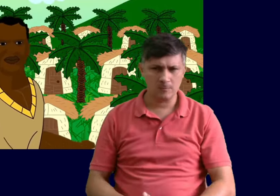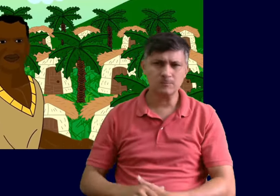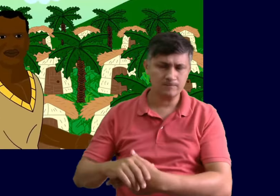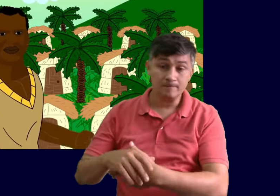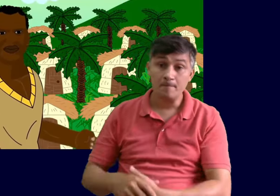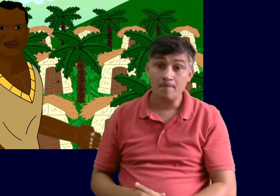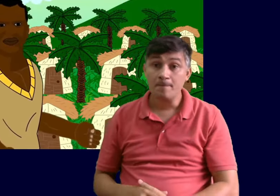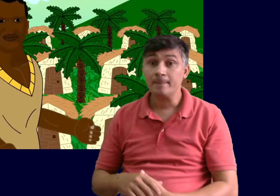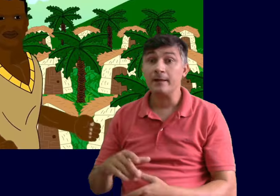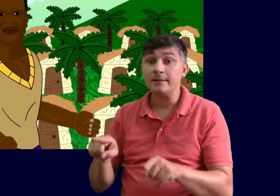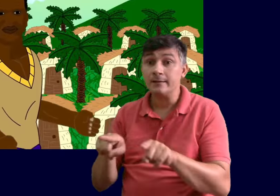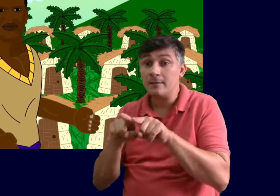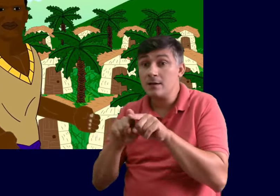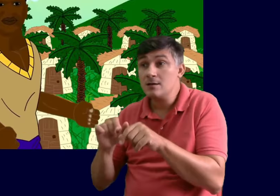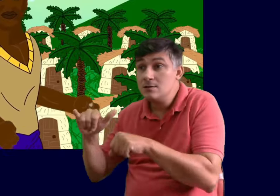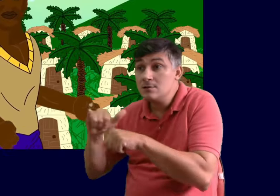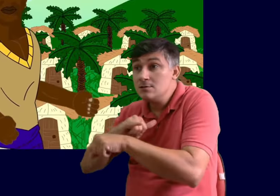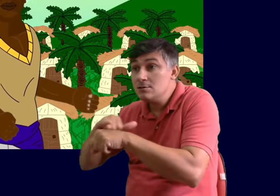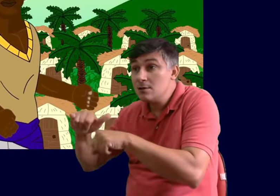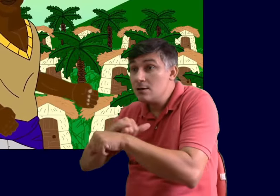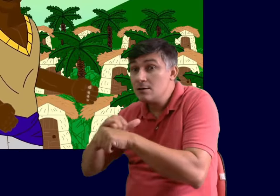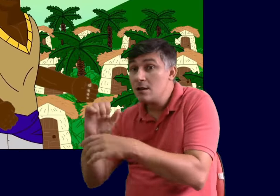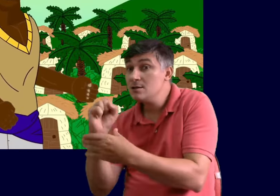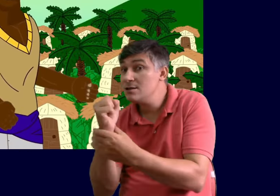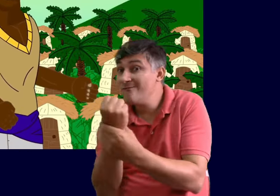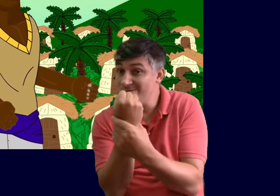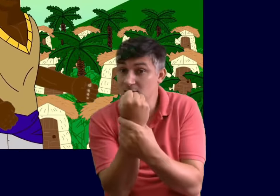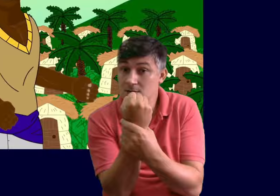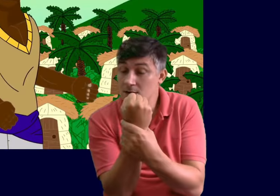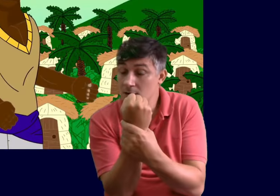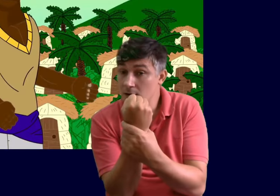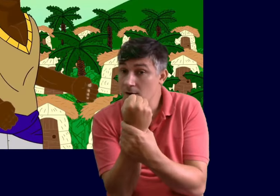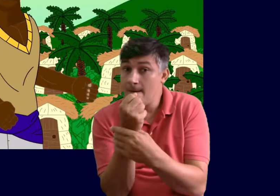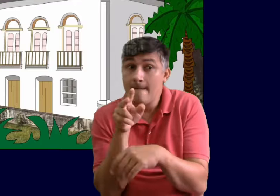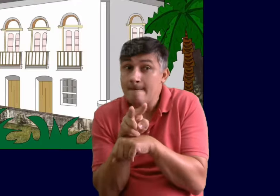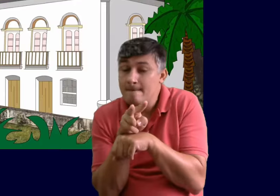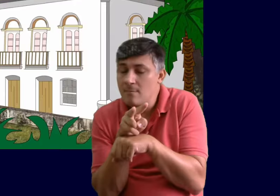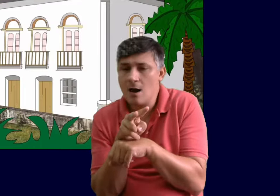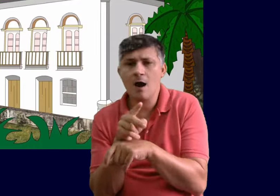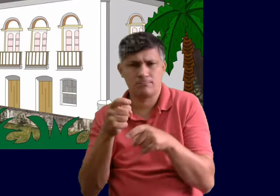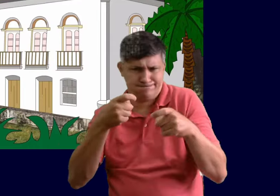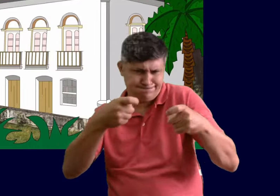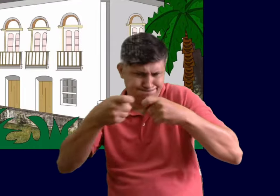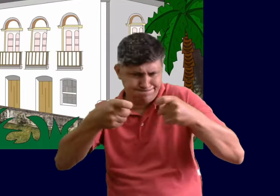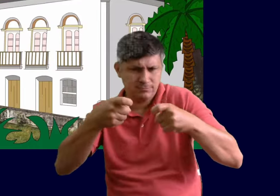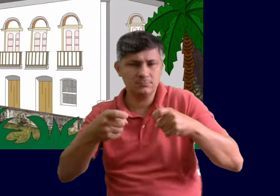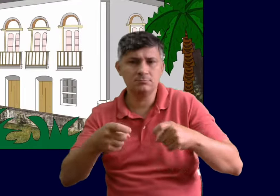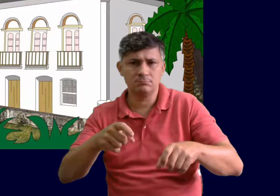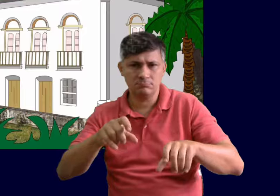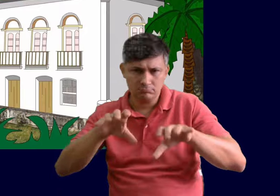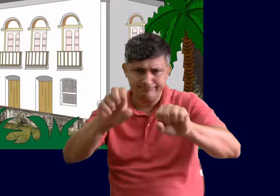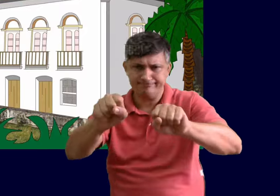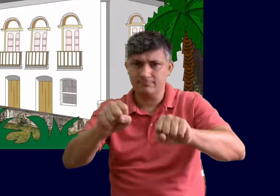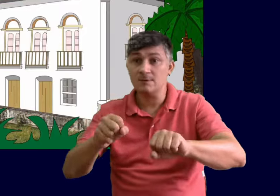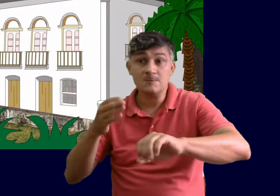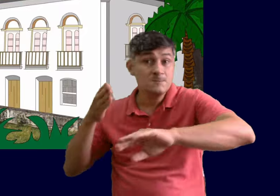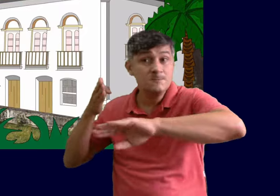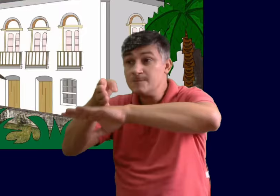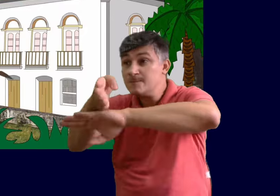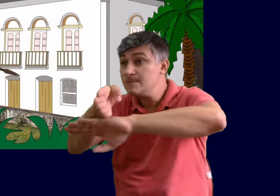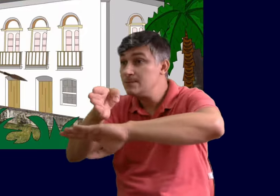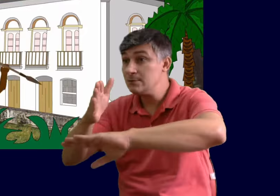Substituiu a estratégia de defesa passiva por um tipo de estratégia de guerrilha, com a prática de ataques